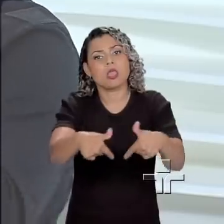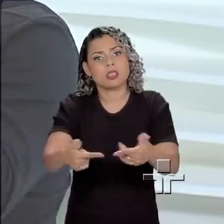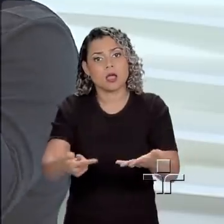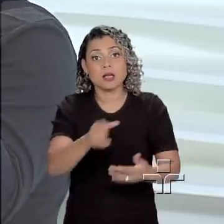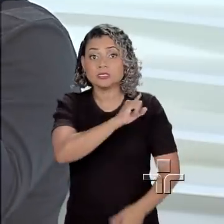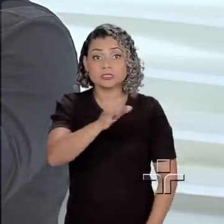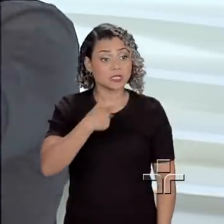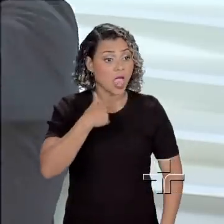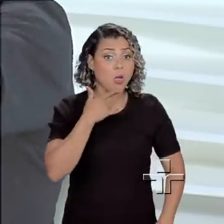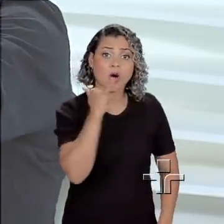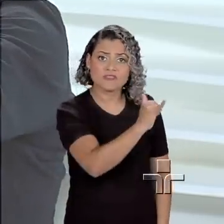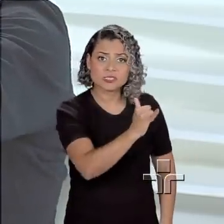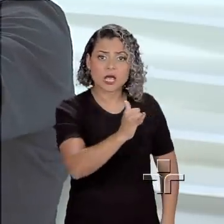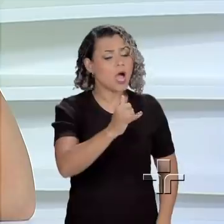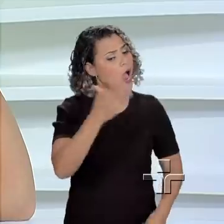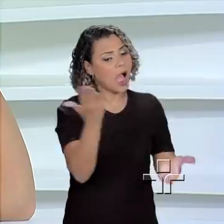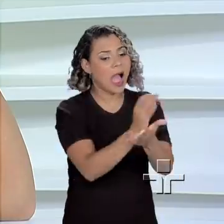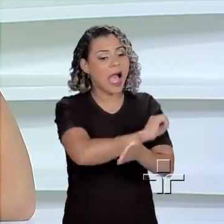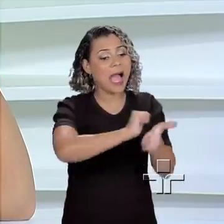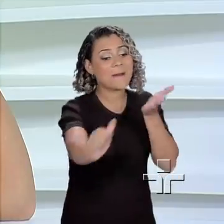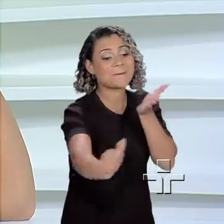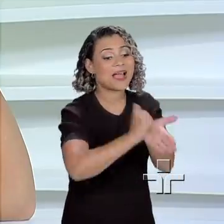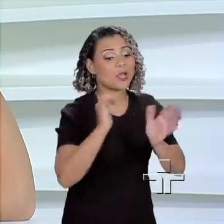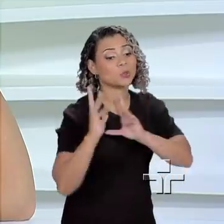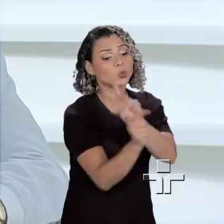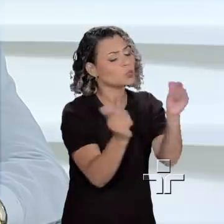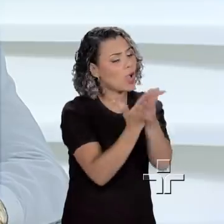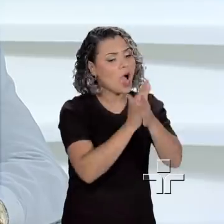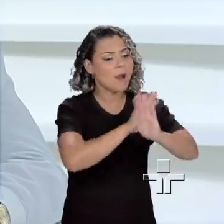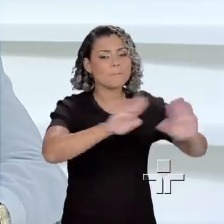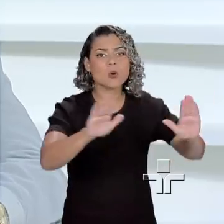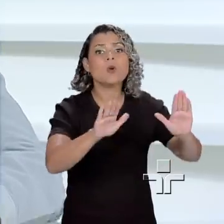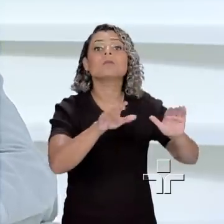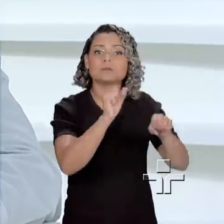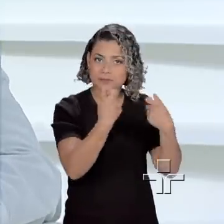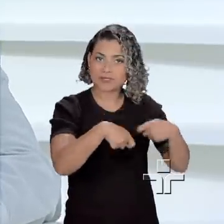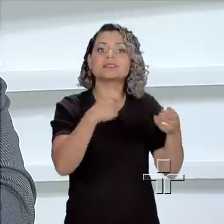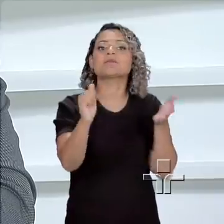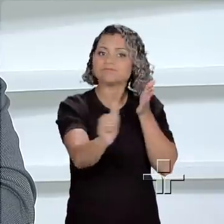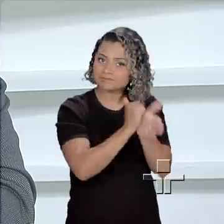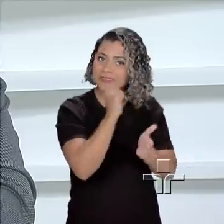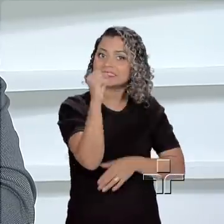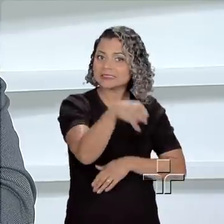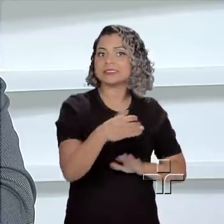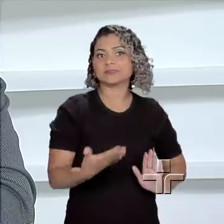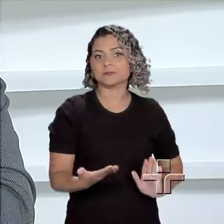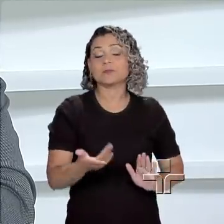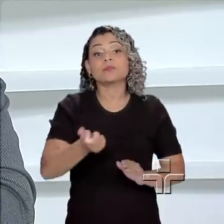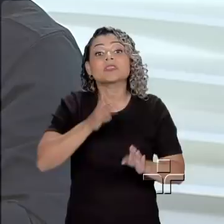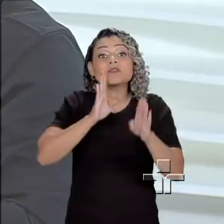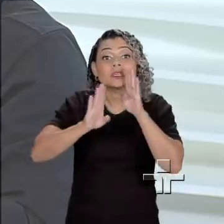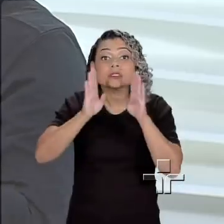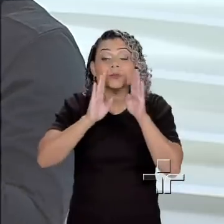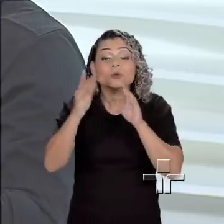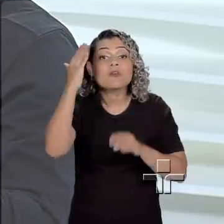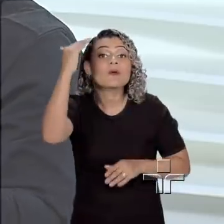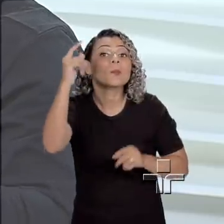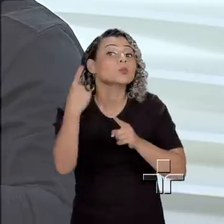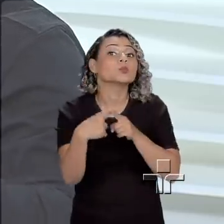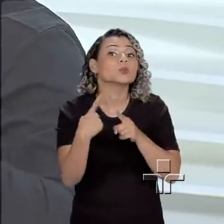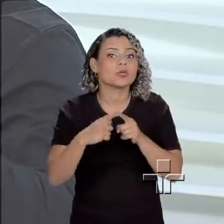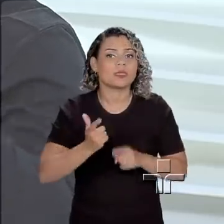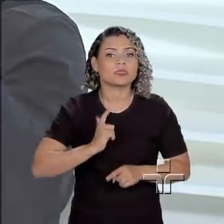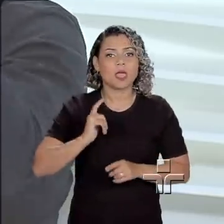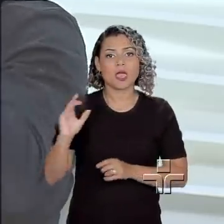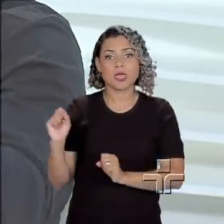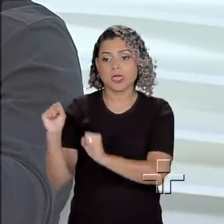apague, significa apague mesmo. Só para a gente voltar para o caso de Facebook, tem um paper famoso que estuda os posts